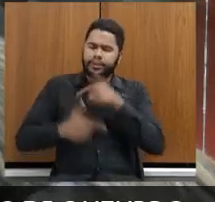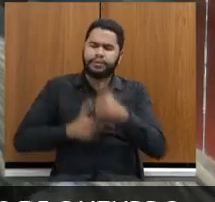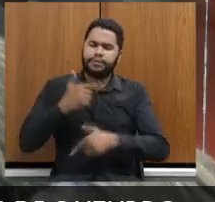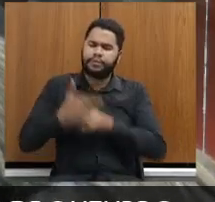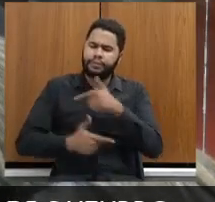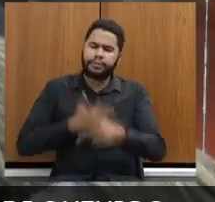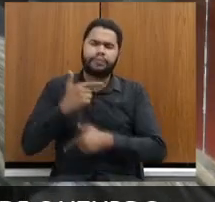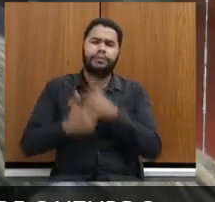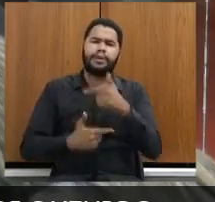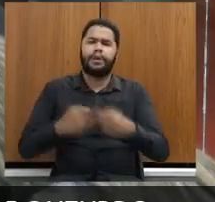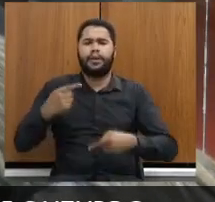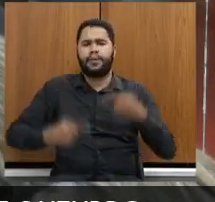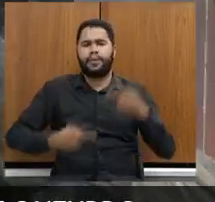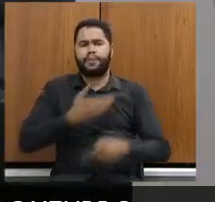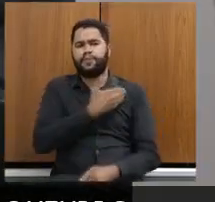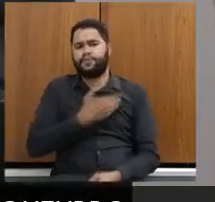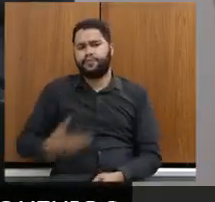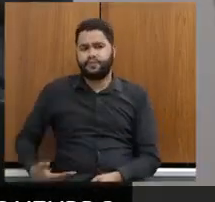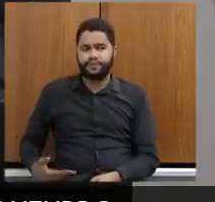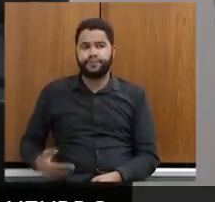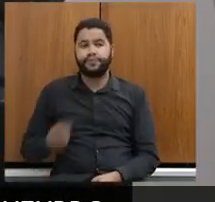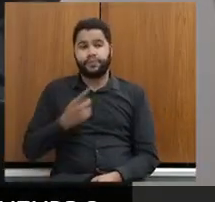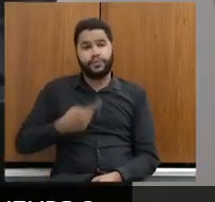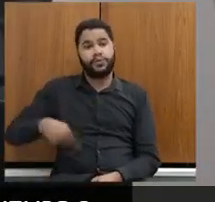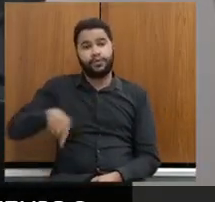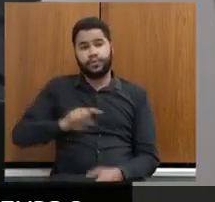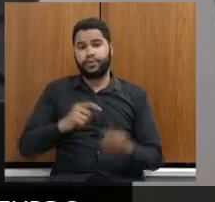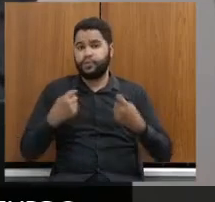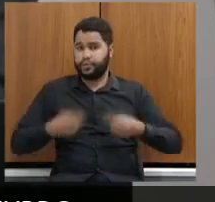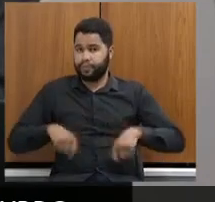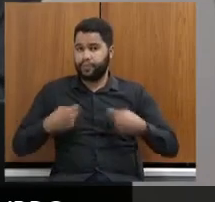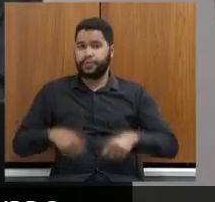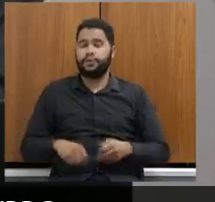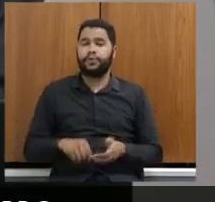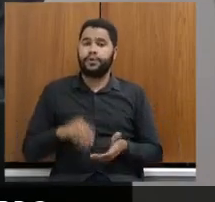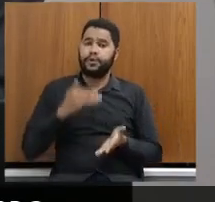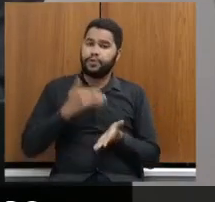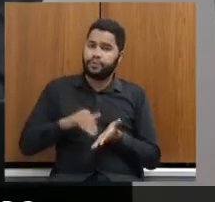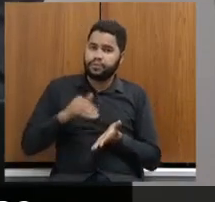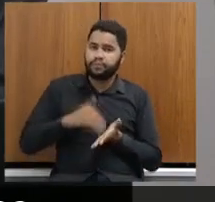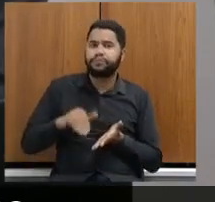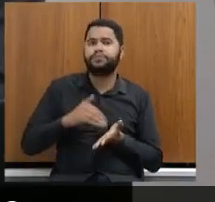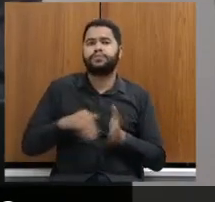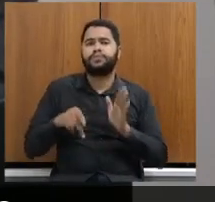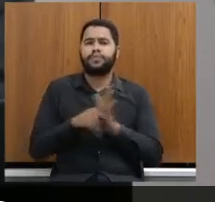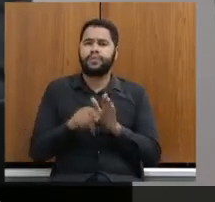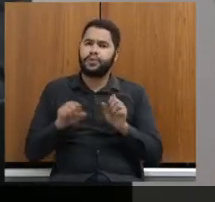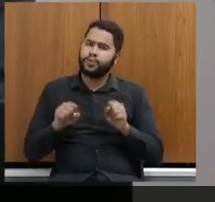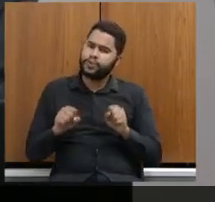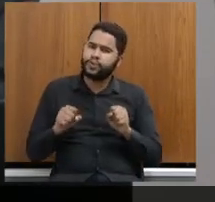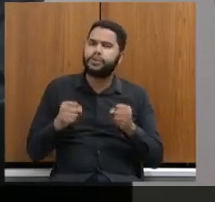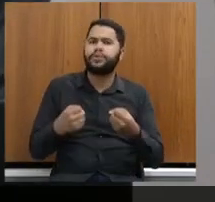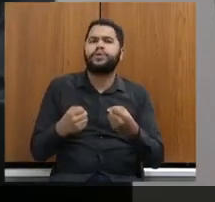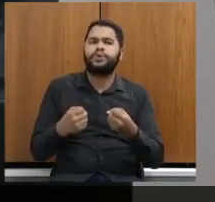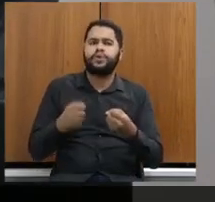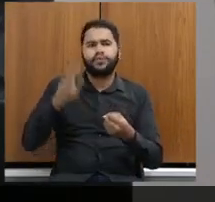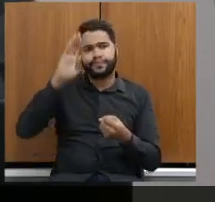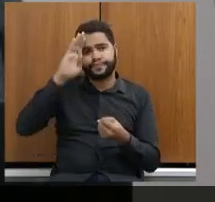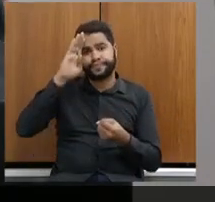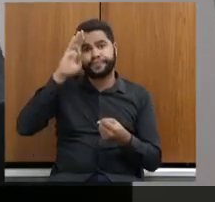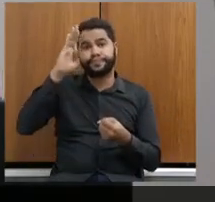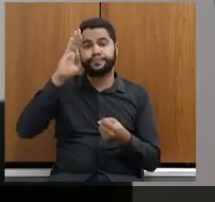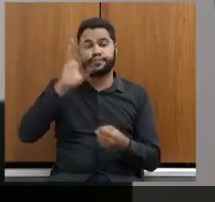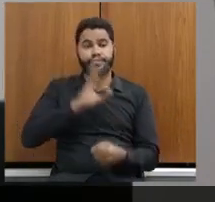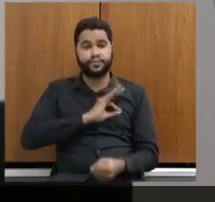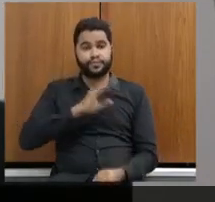levando a política pública e feito E é isso que nós usamos nós precisamos que os secretários de segurança que o comandando a polícia